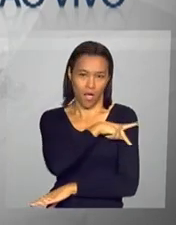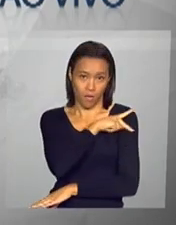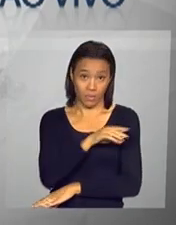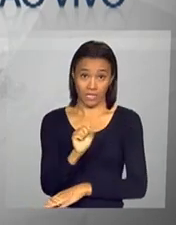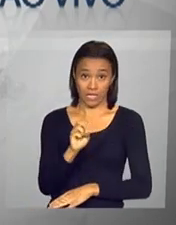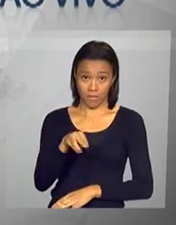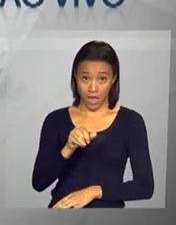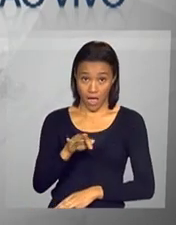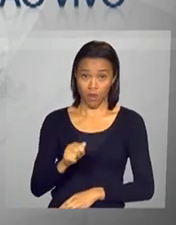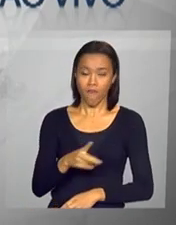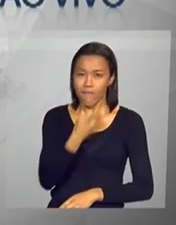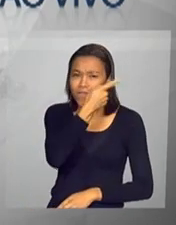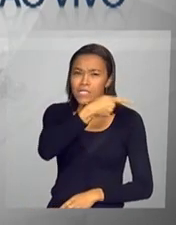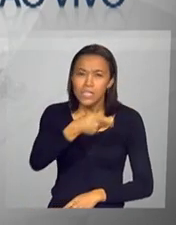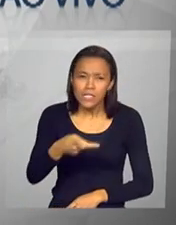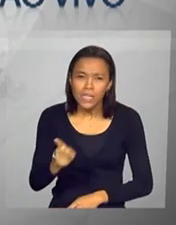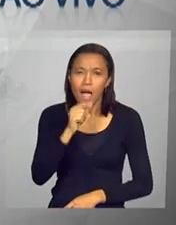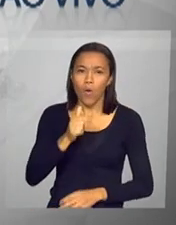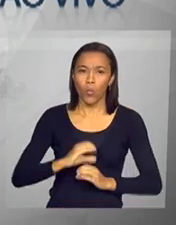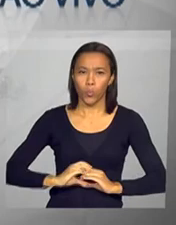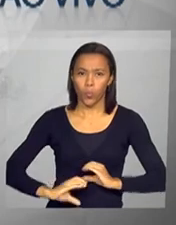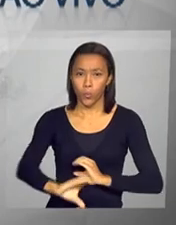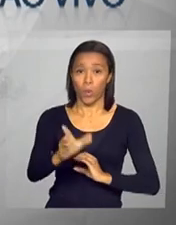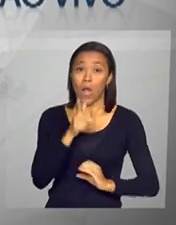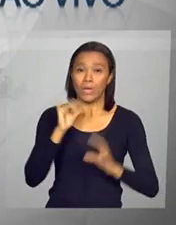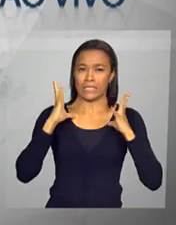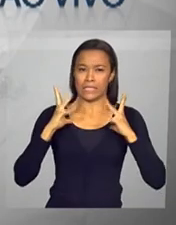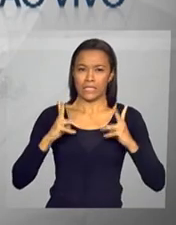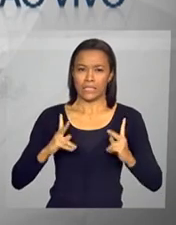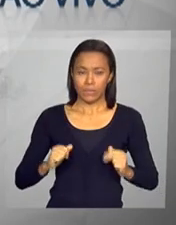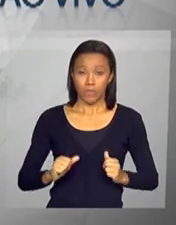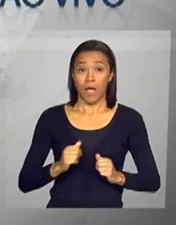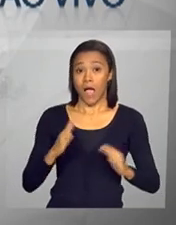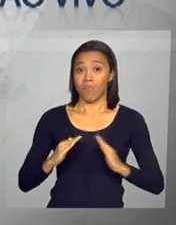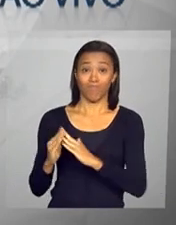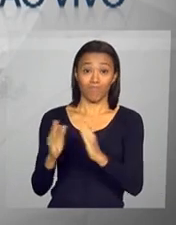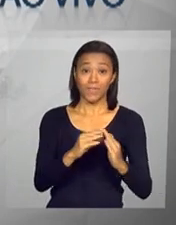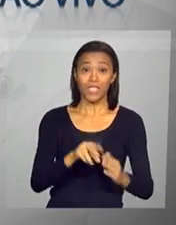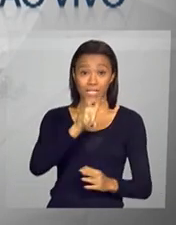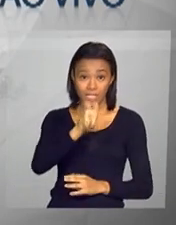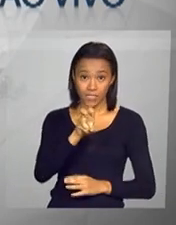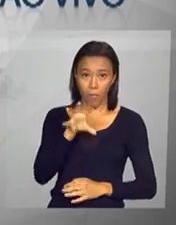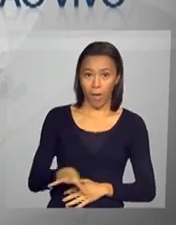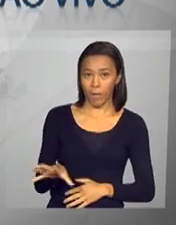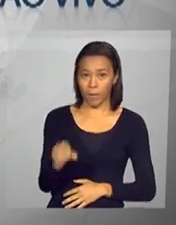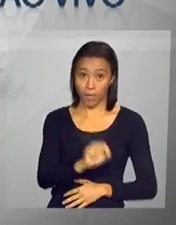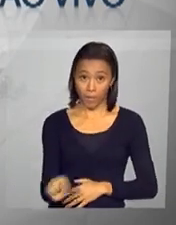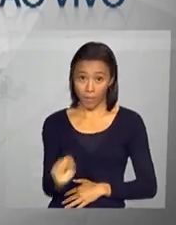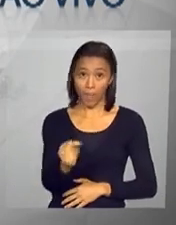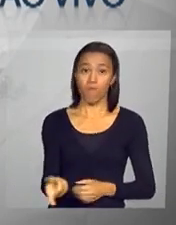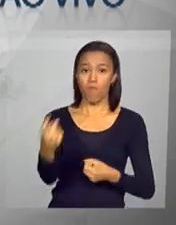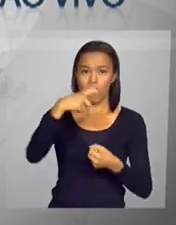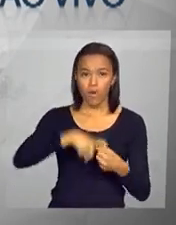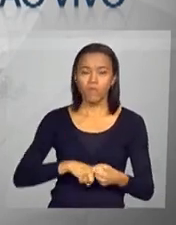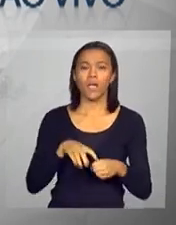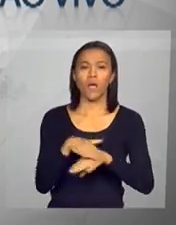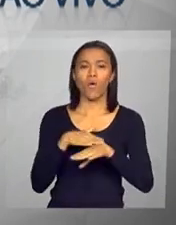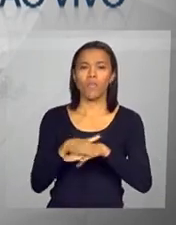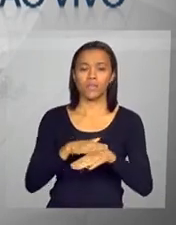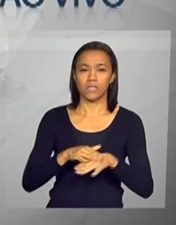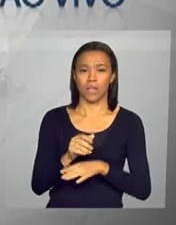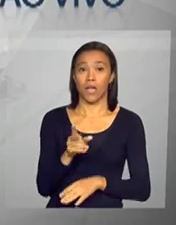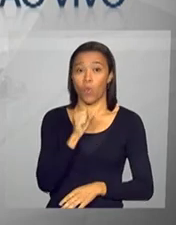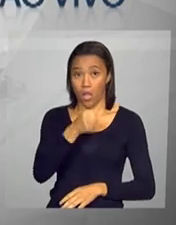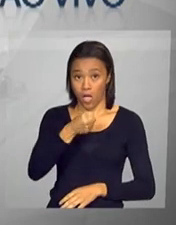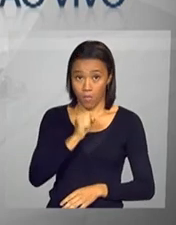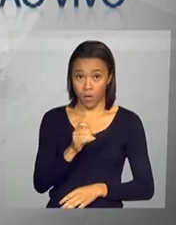um sistema de abastecimento que vai levar água tratada a moradores de 5 municípios da região. Vamos voltar a conversar com a repórter